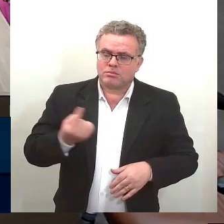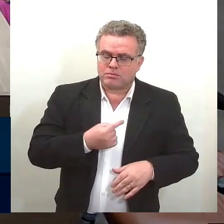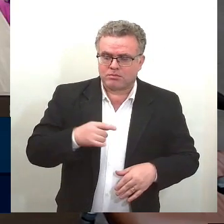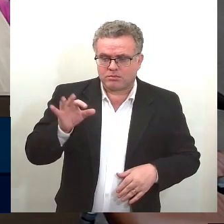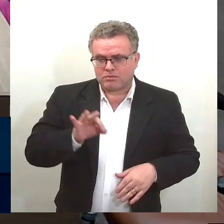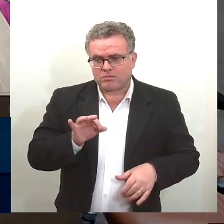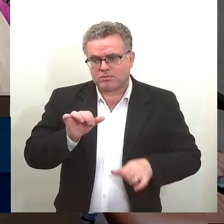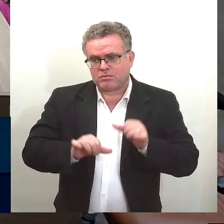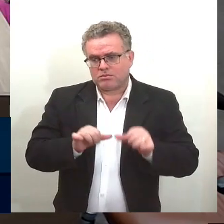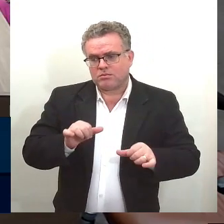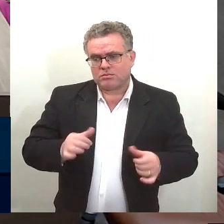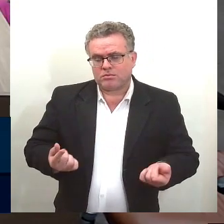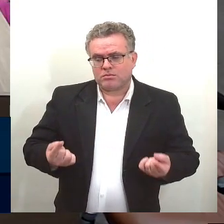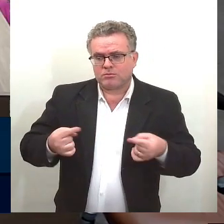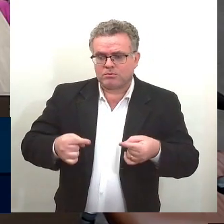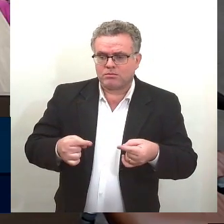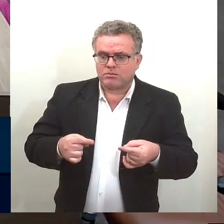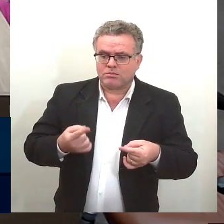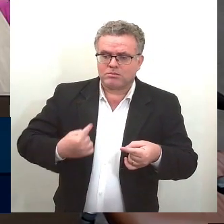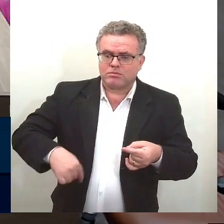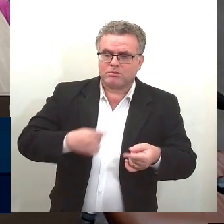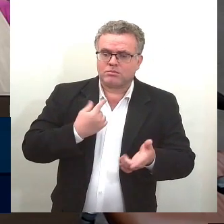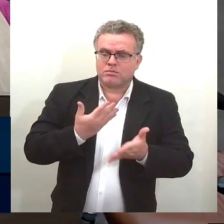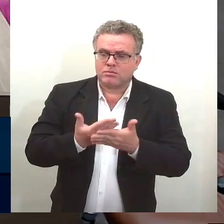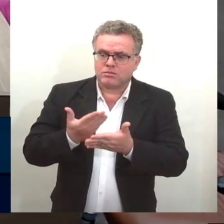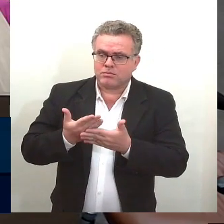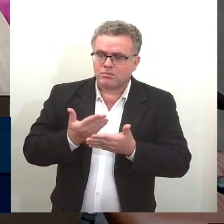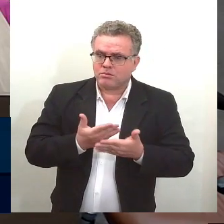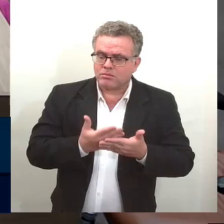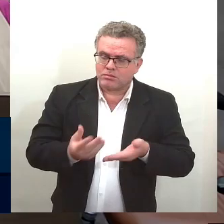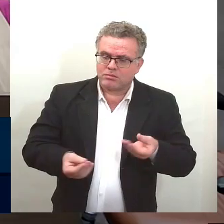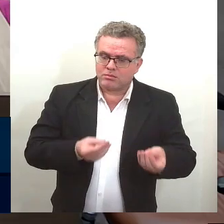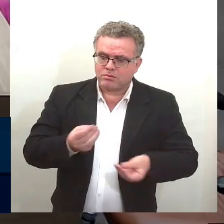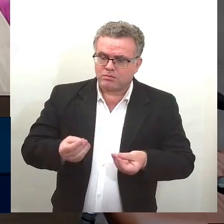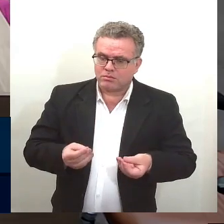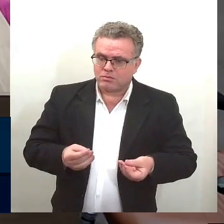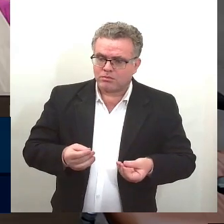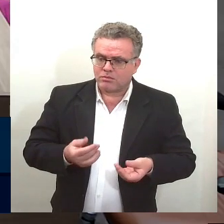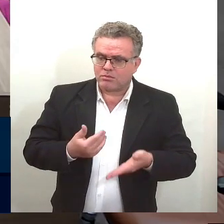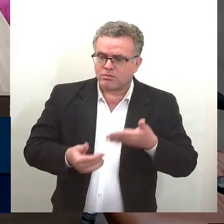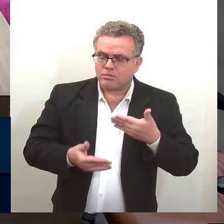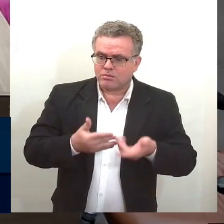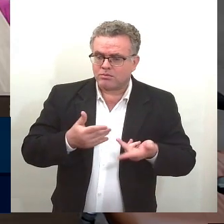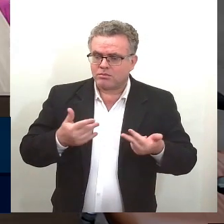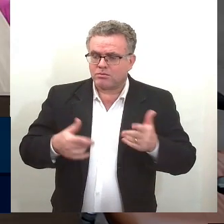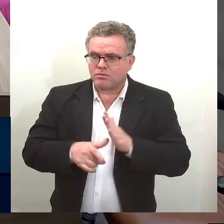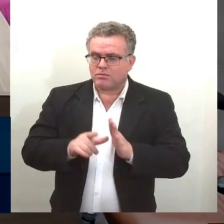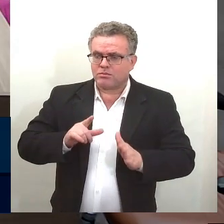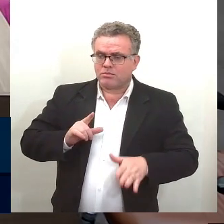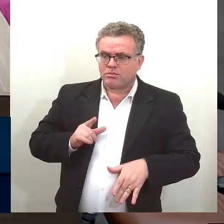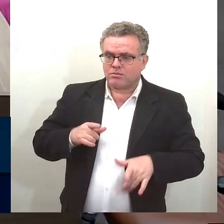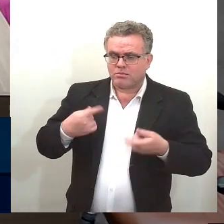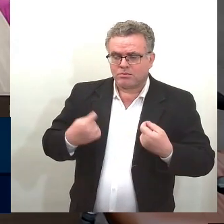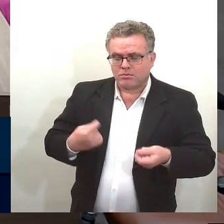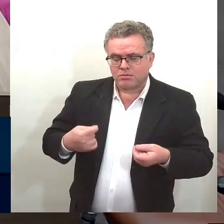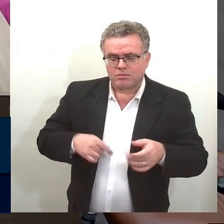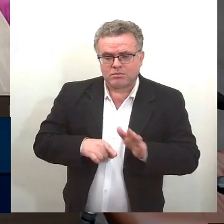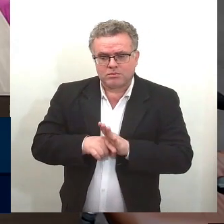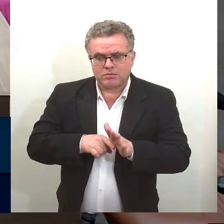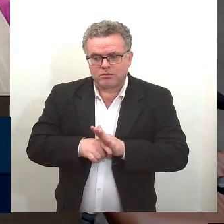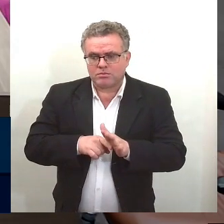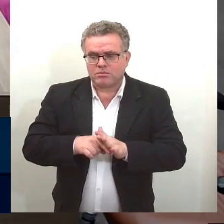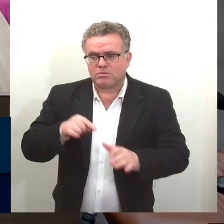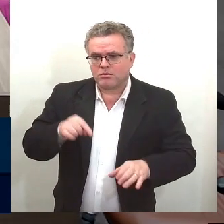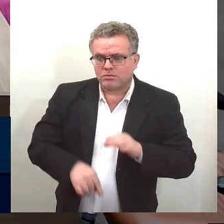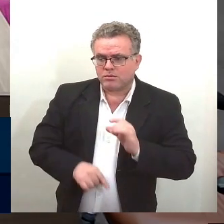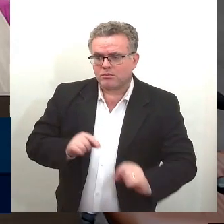fazer. Qualquer mudança de alíquota tem que ser feita precedido de um estudo econométrico profundo. E a equipe já está ciente